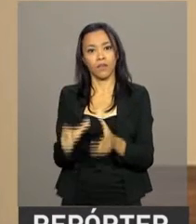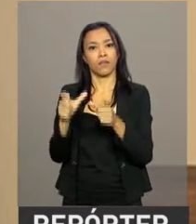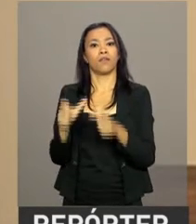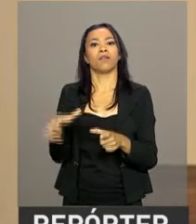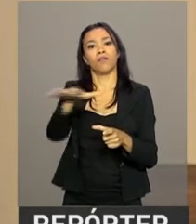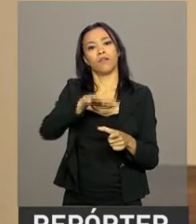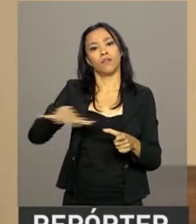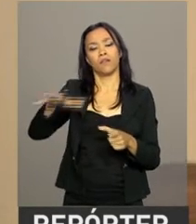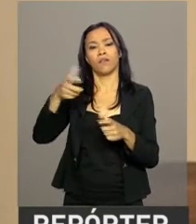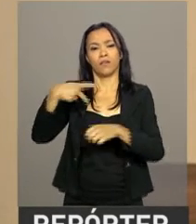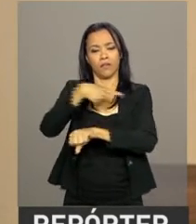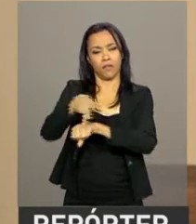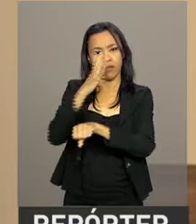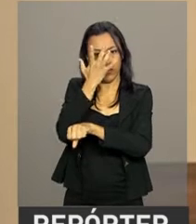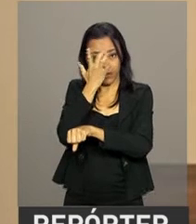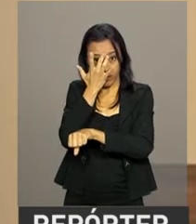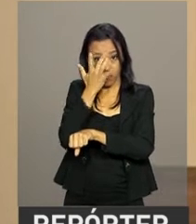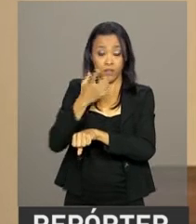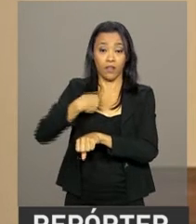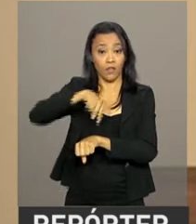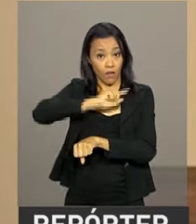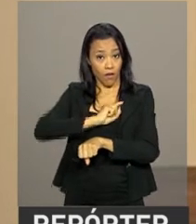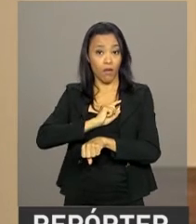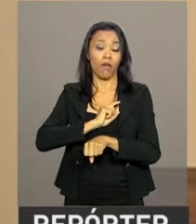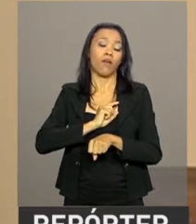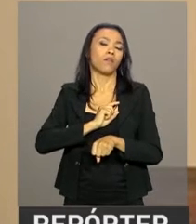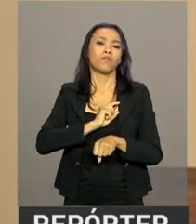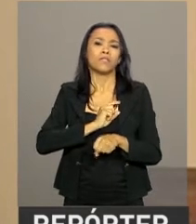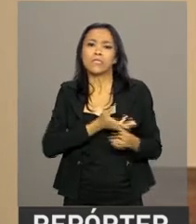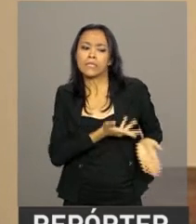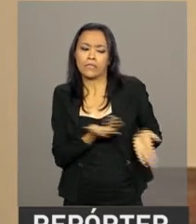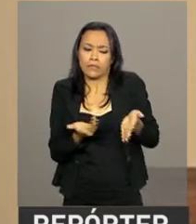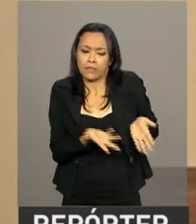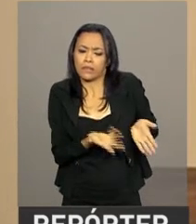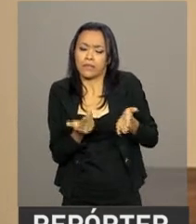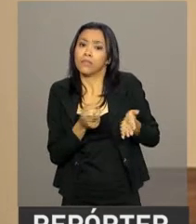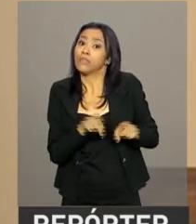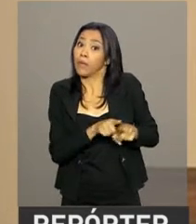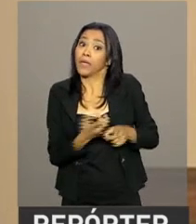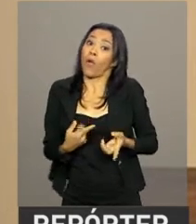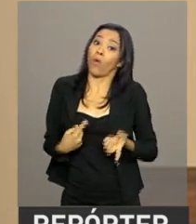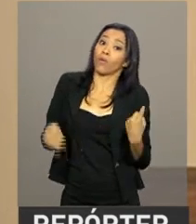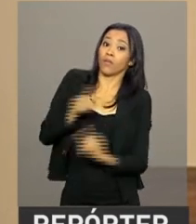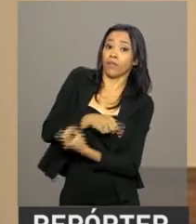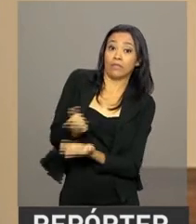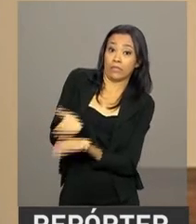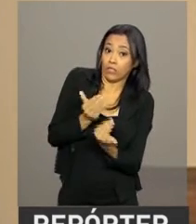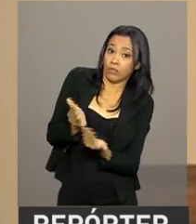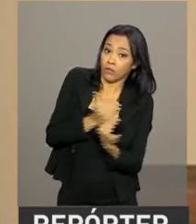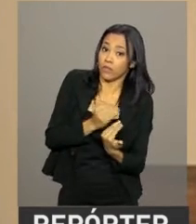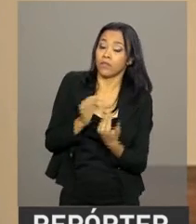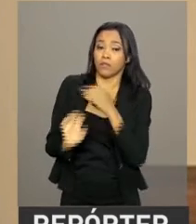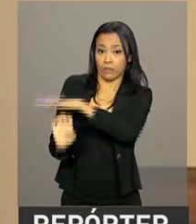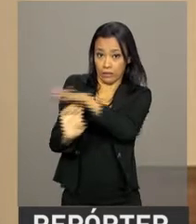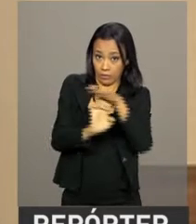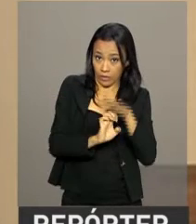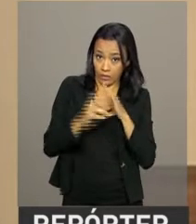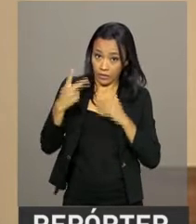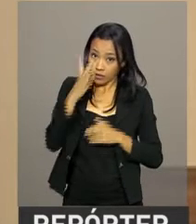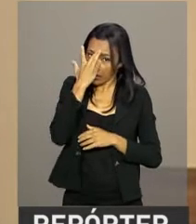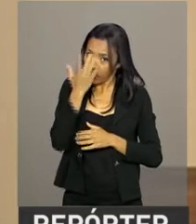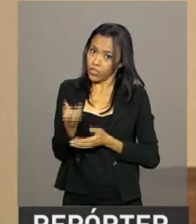recursos na Índia e estamos incentivando os empresários indianos no sentido de aplicarem no